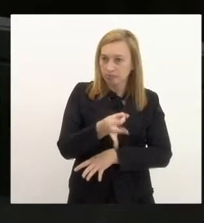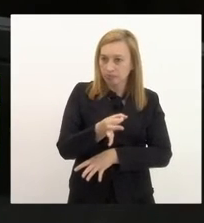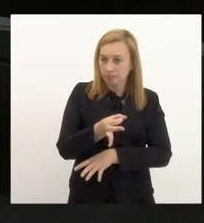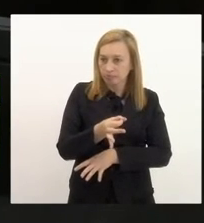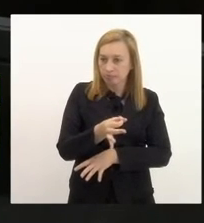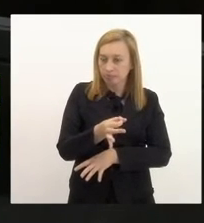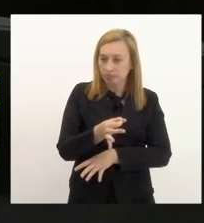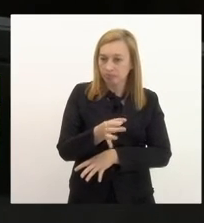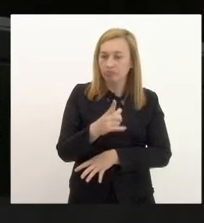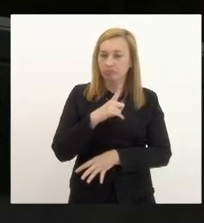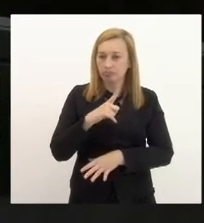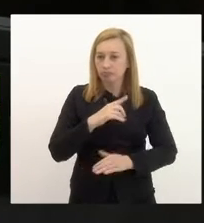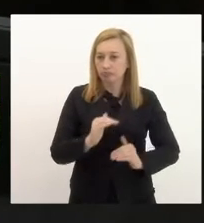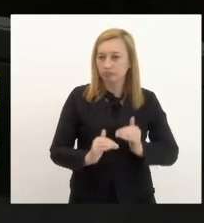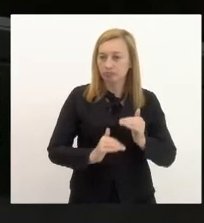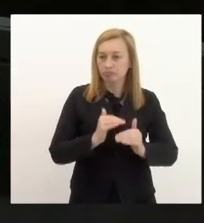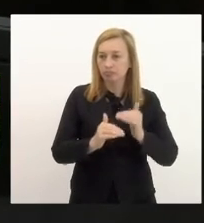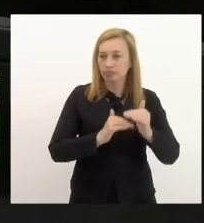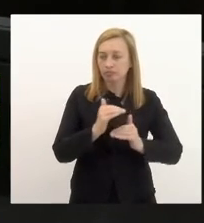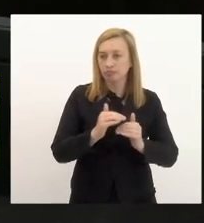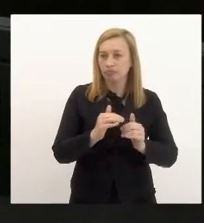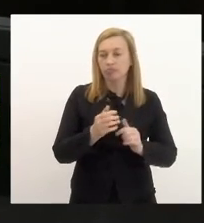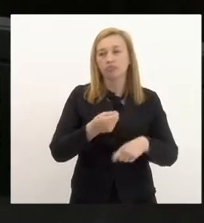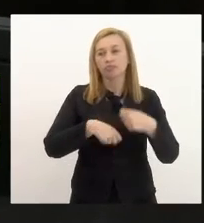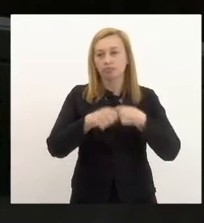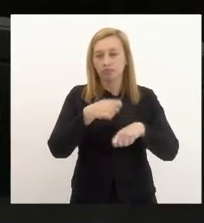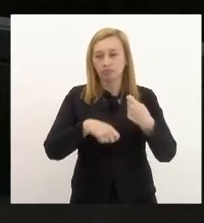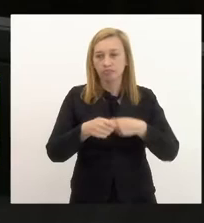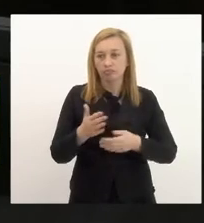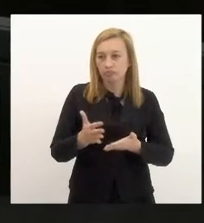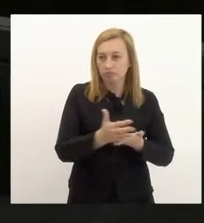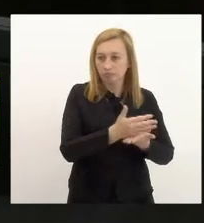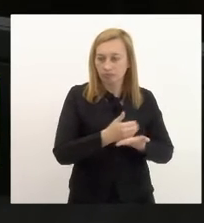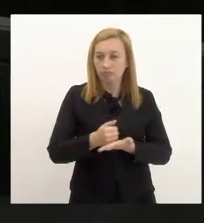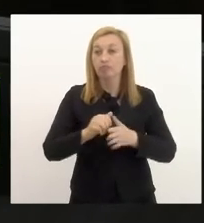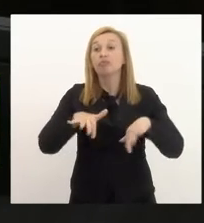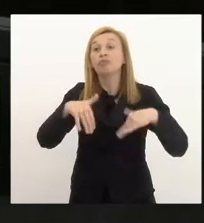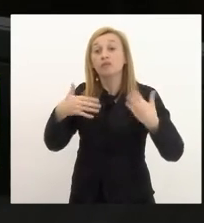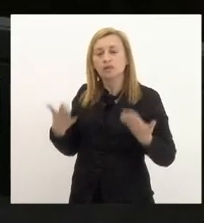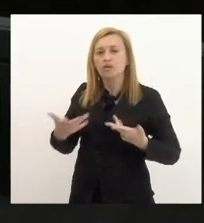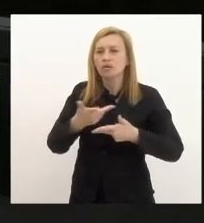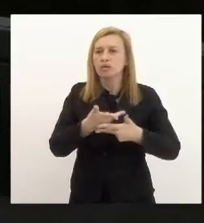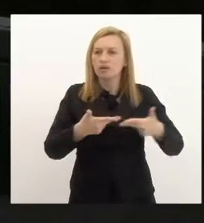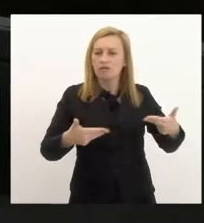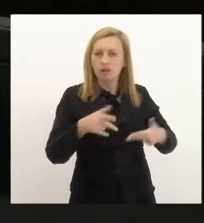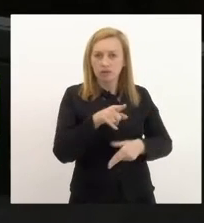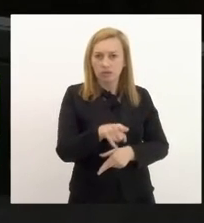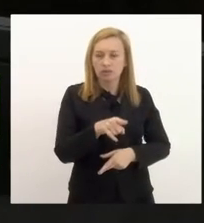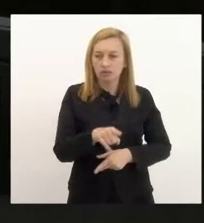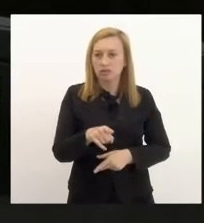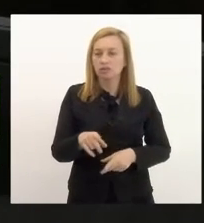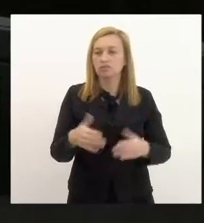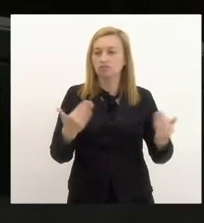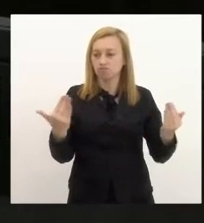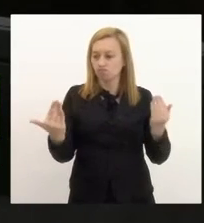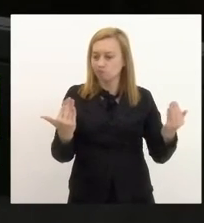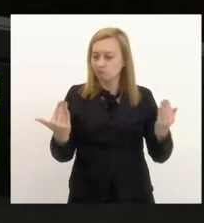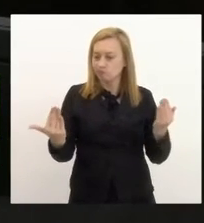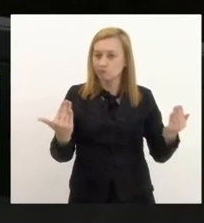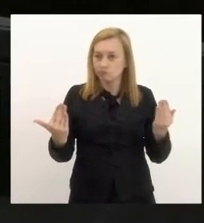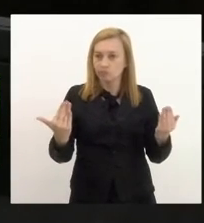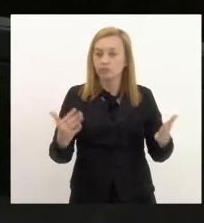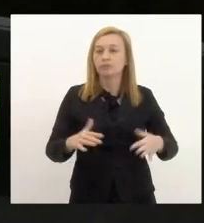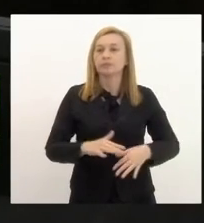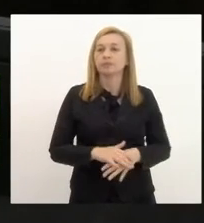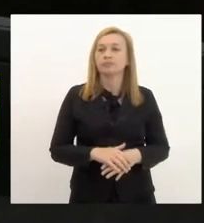para gerar o crescimento econômico e consequentemente a arrecadação tão tem Além disso e tem essas comparações